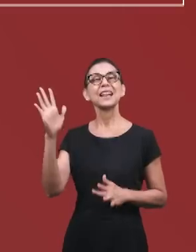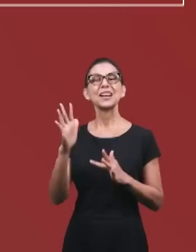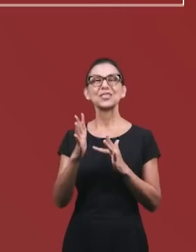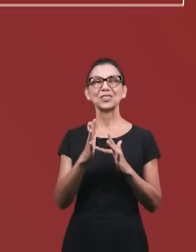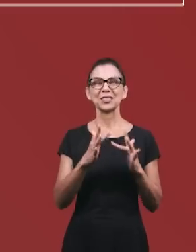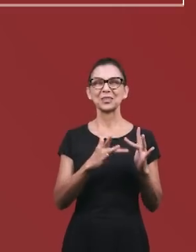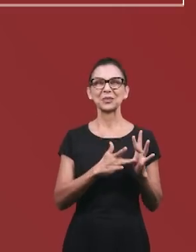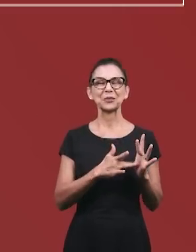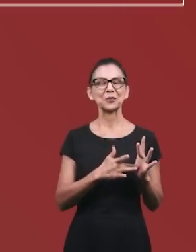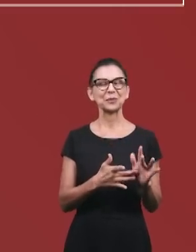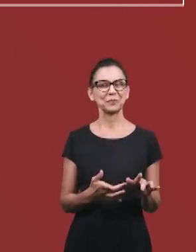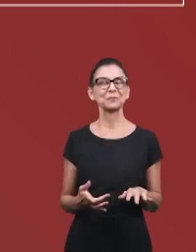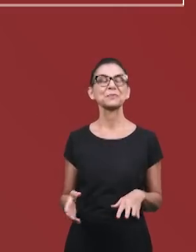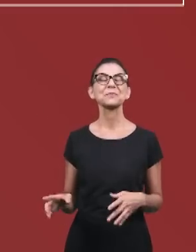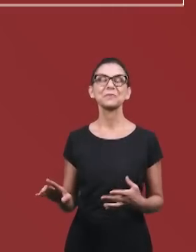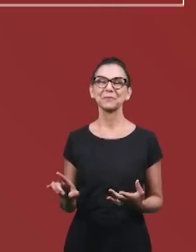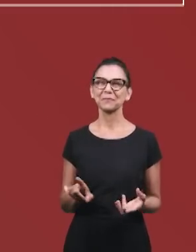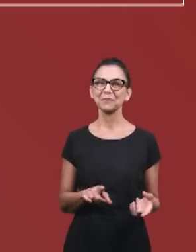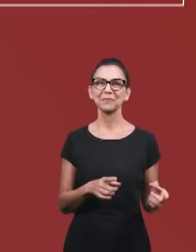Ele é Jesus,